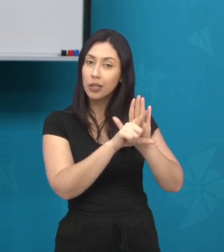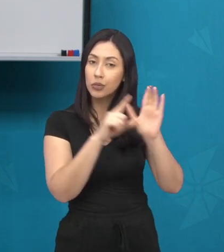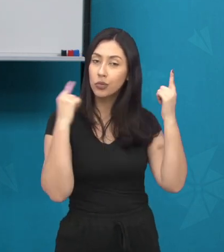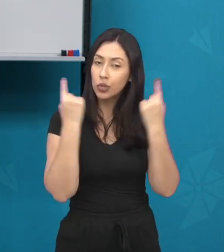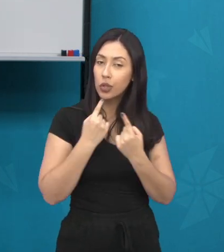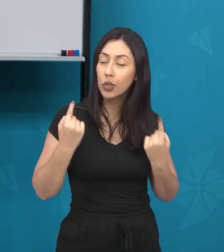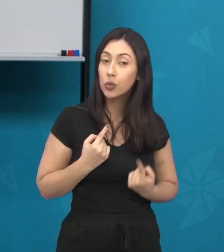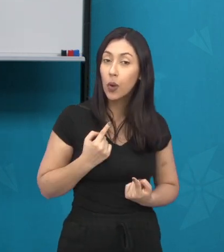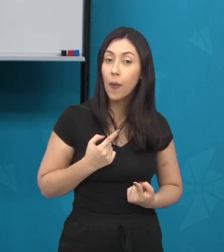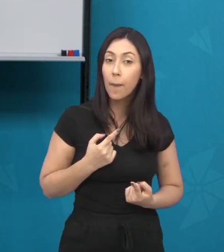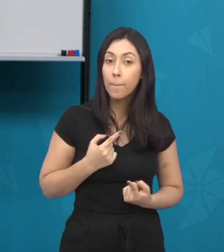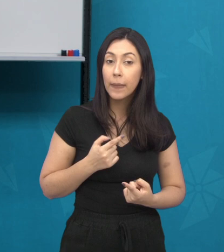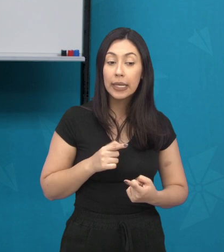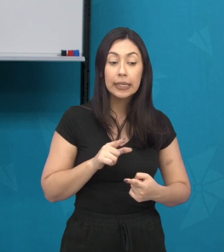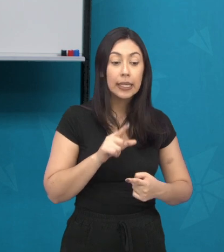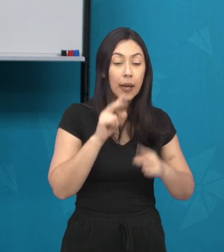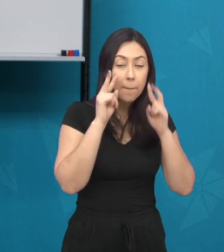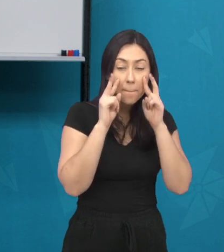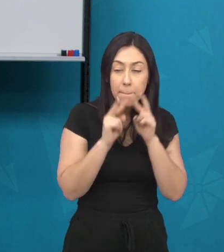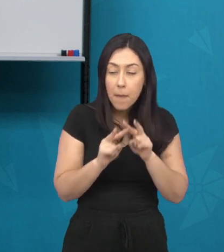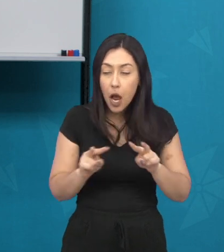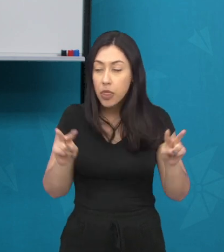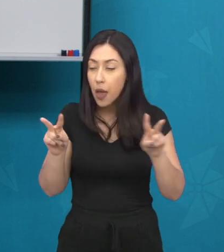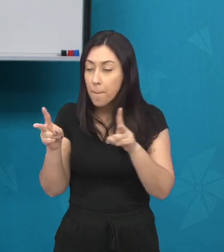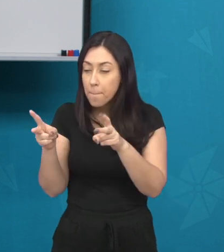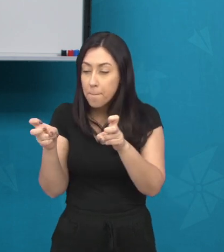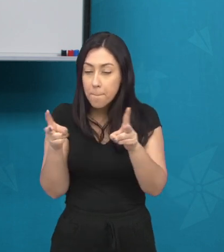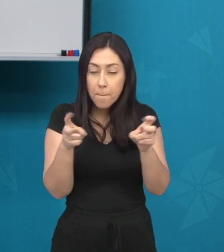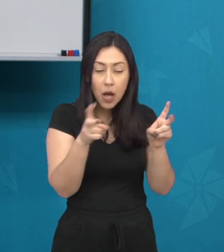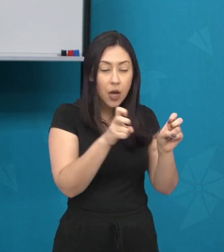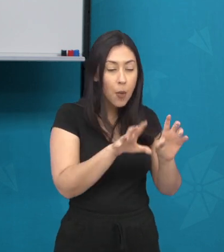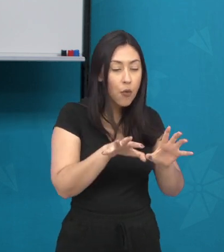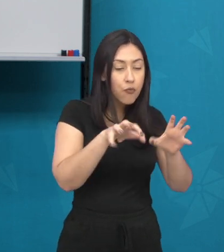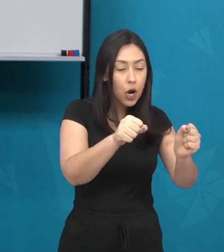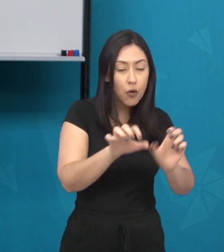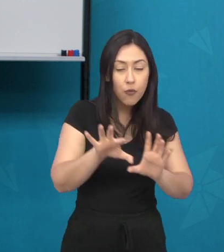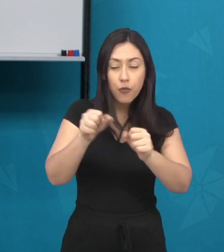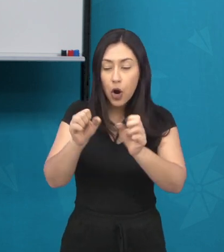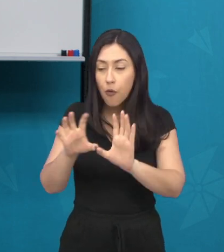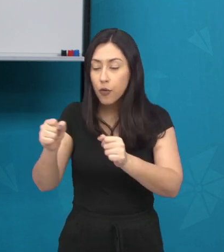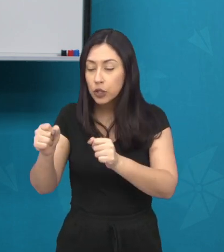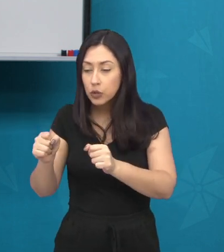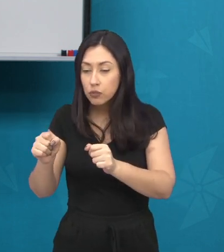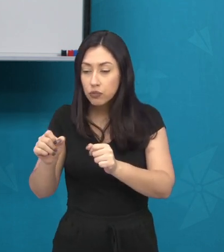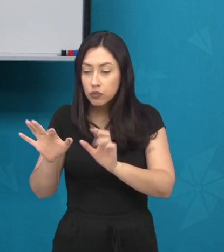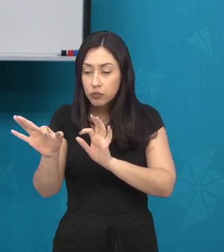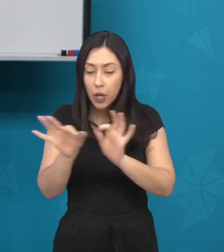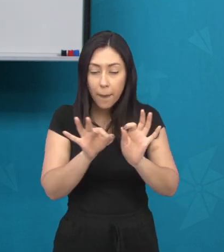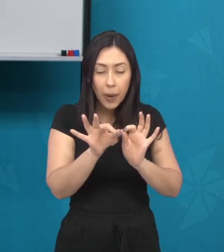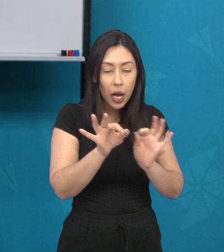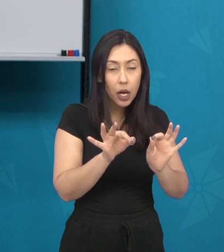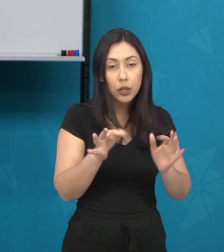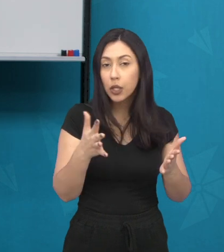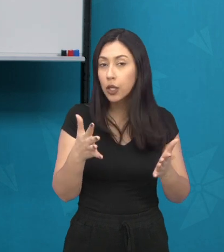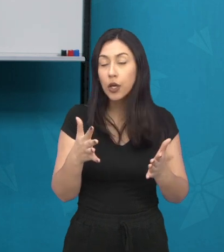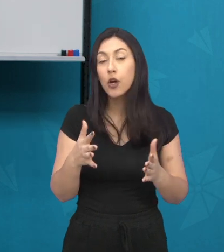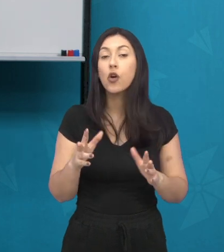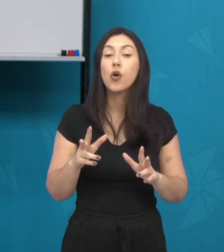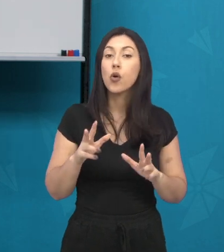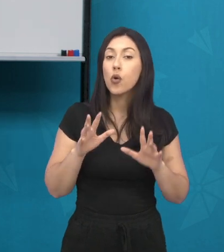de diagrama de forças isolem as forças que estão atuando sobre esse corpo geralmente vai ser peso